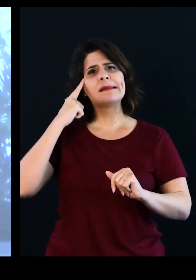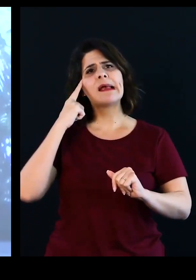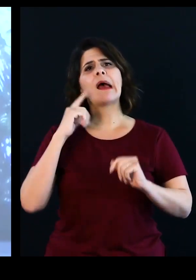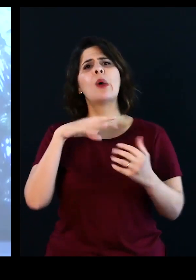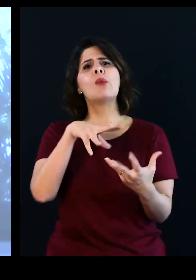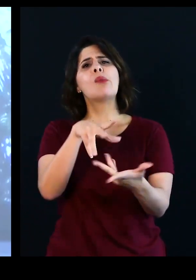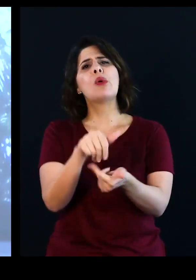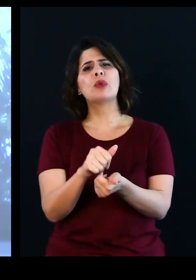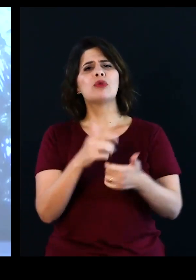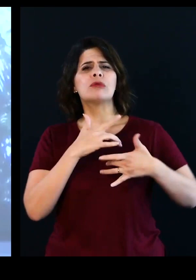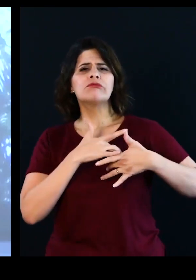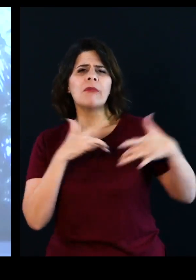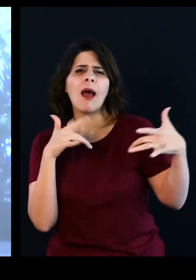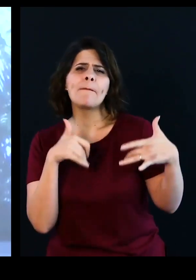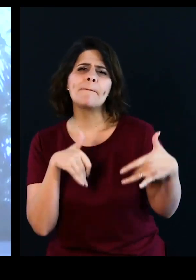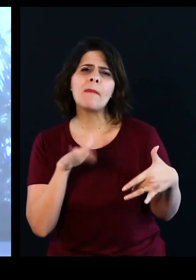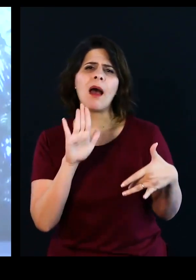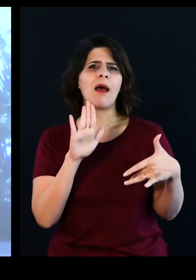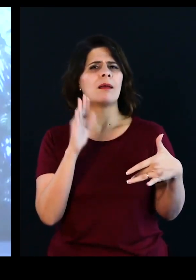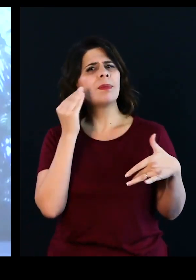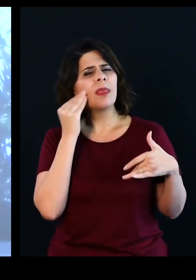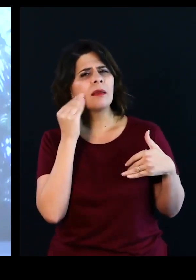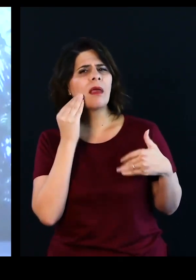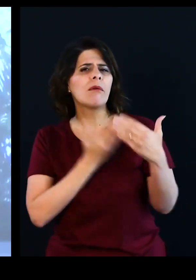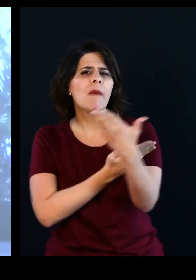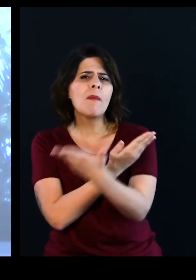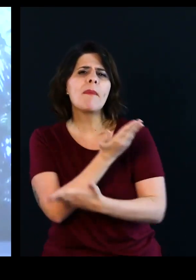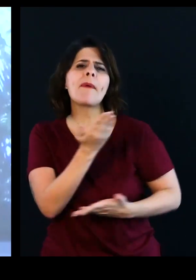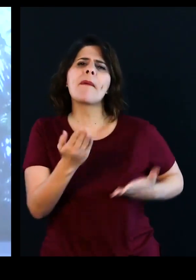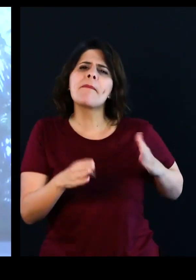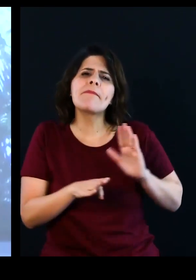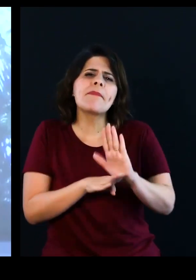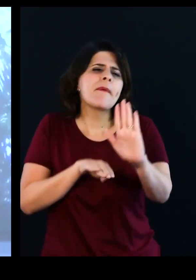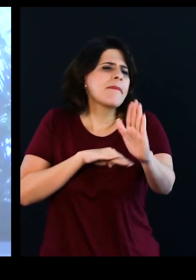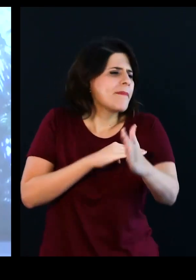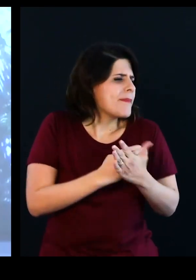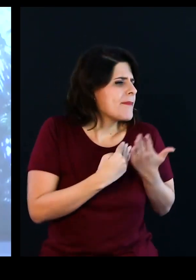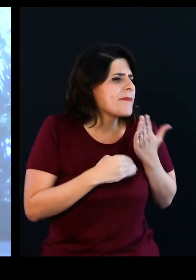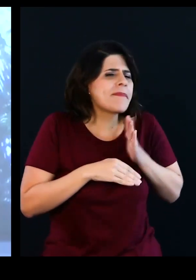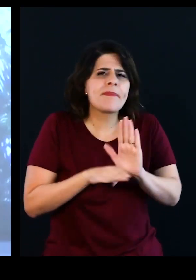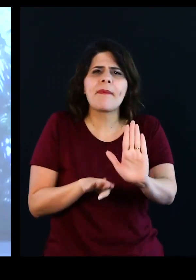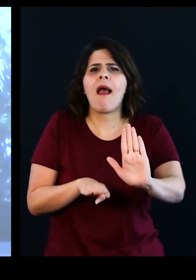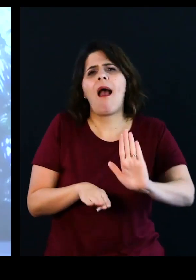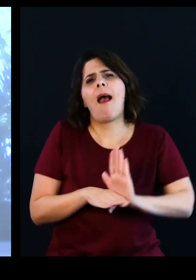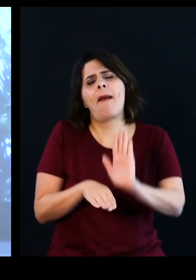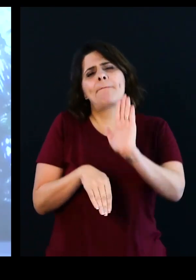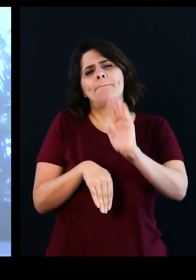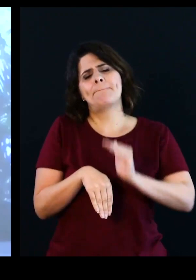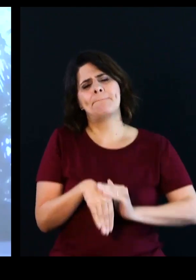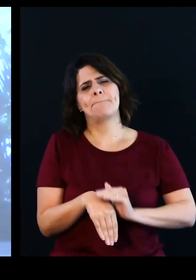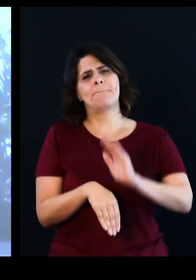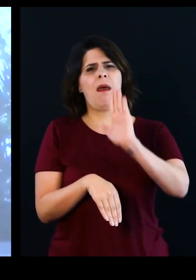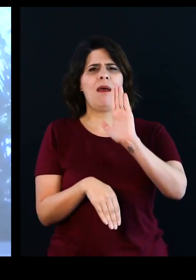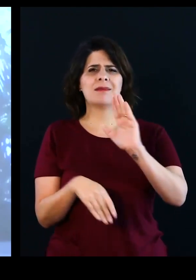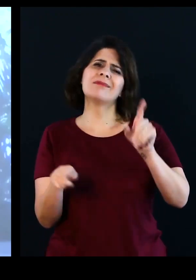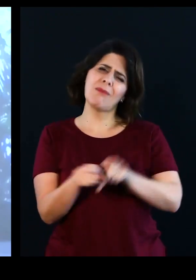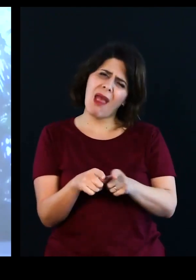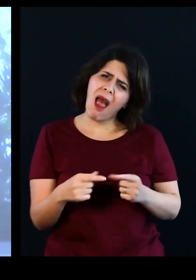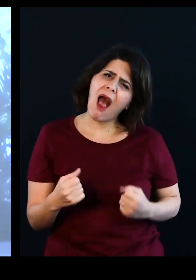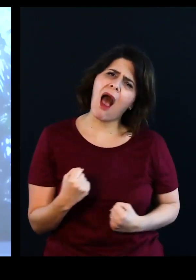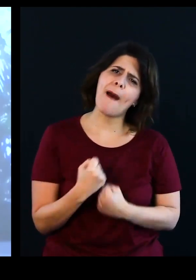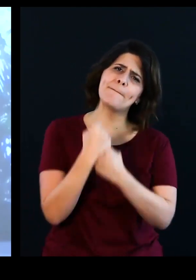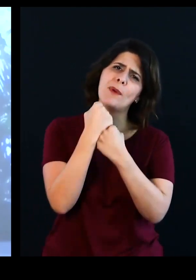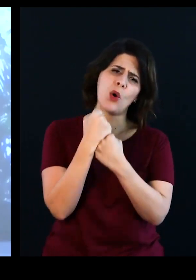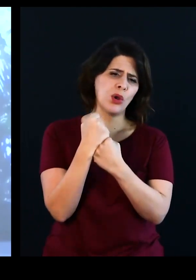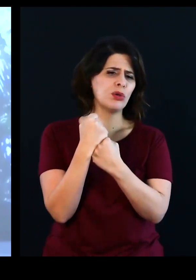de procurarmos atuar de forma mais colaborativa e engajada com as grandes questões e carências da sociedade como um todo.